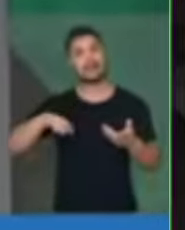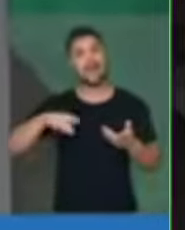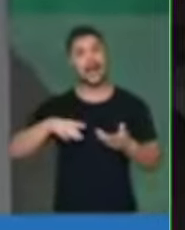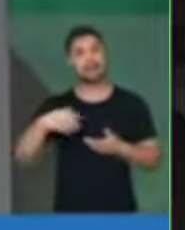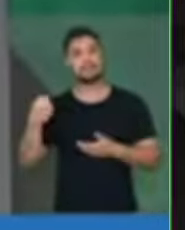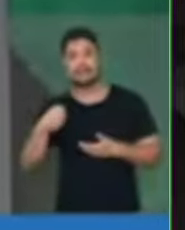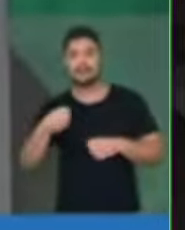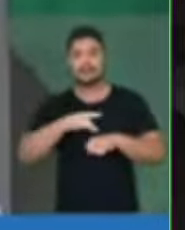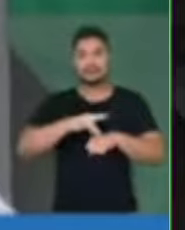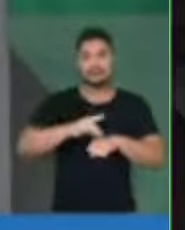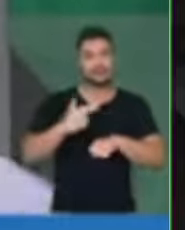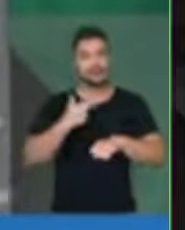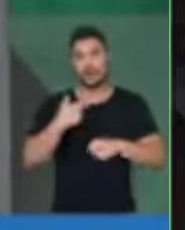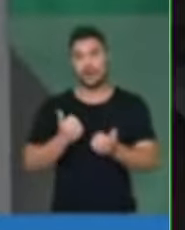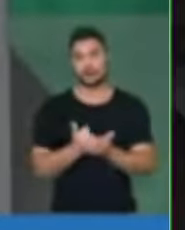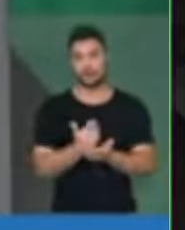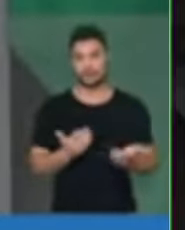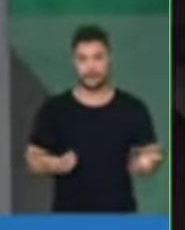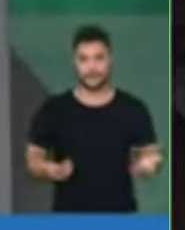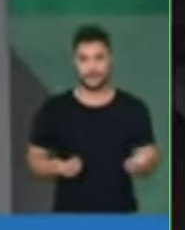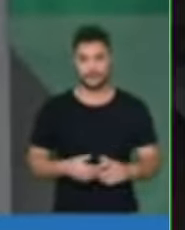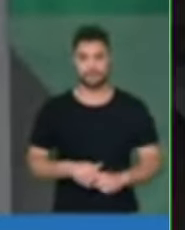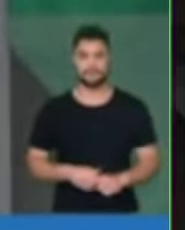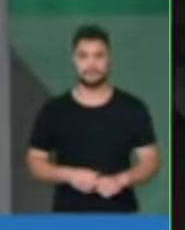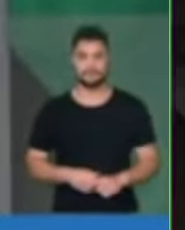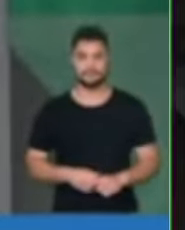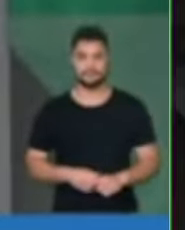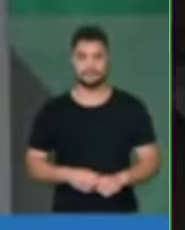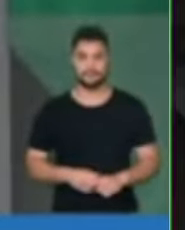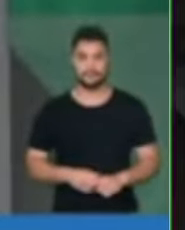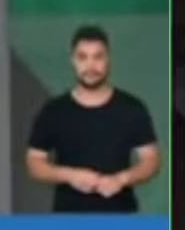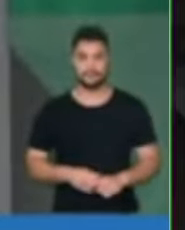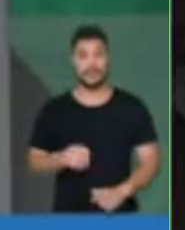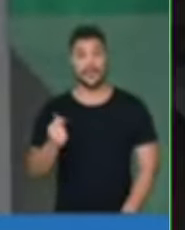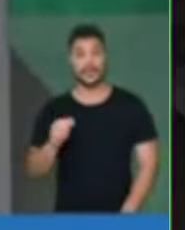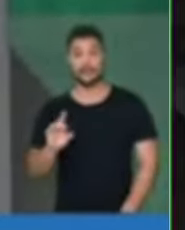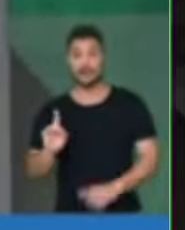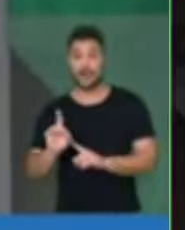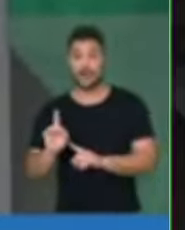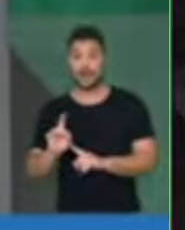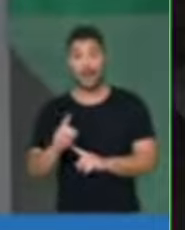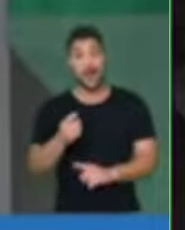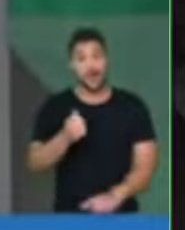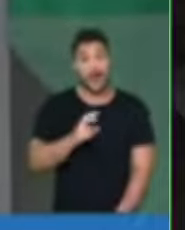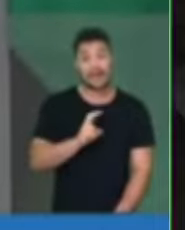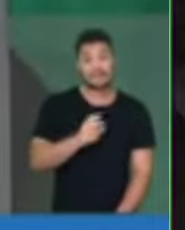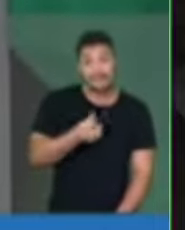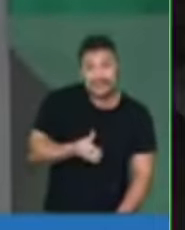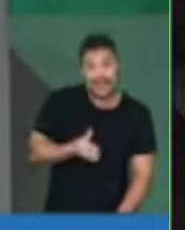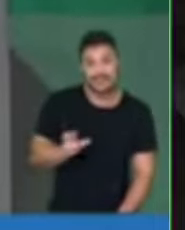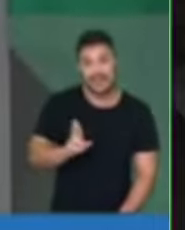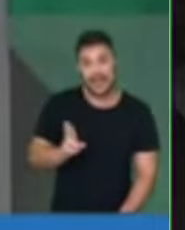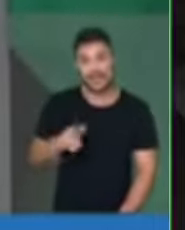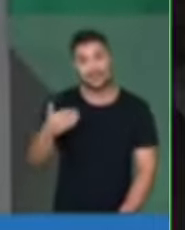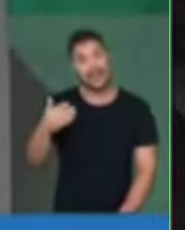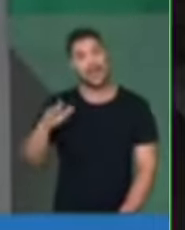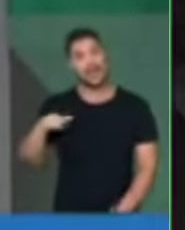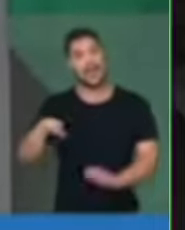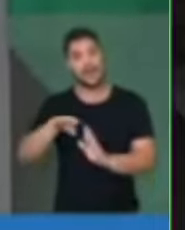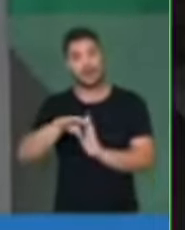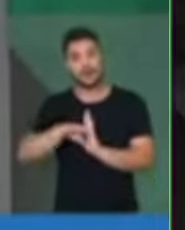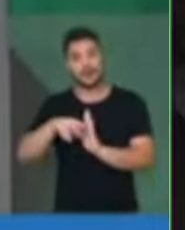poder ter acesso. Está aqui, ó. Dólar a quase R$6 é política do governo